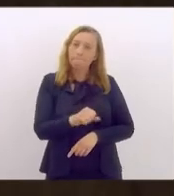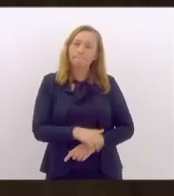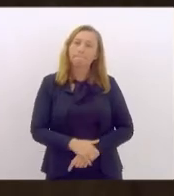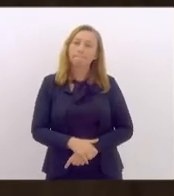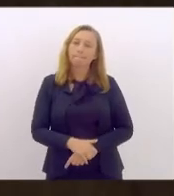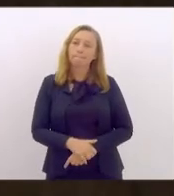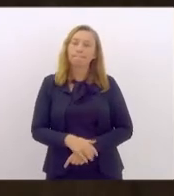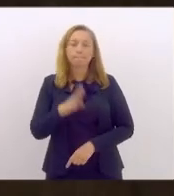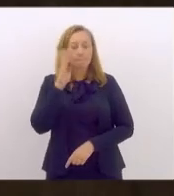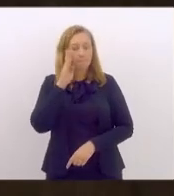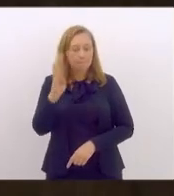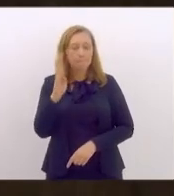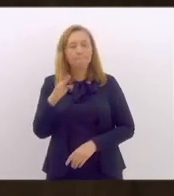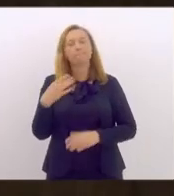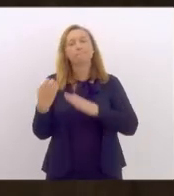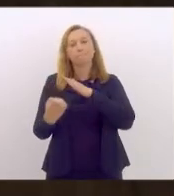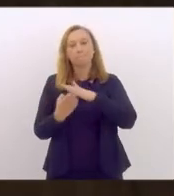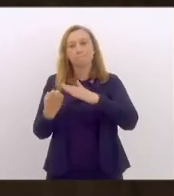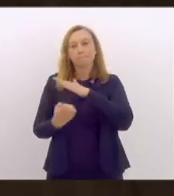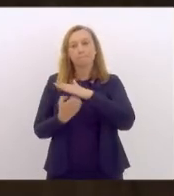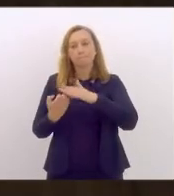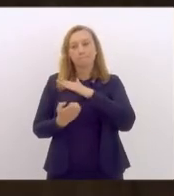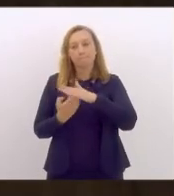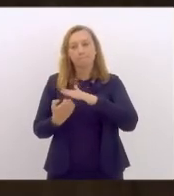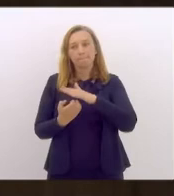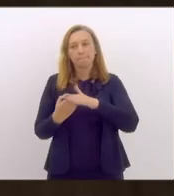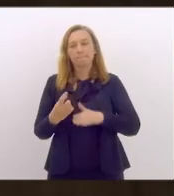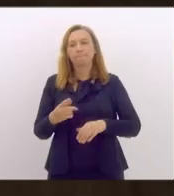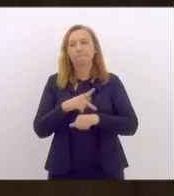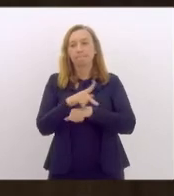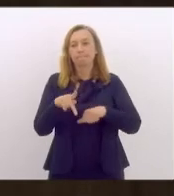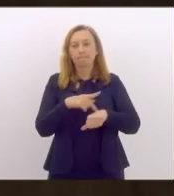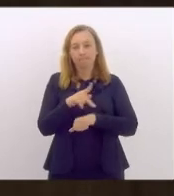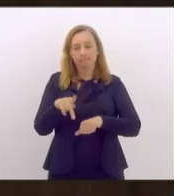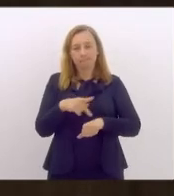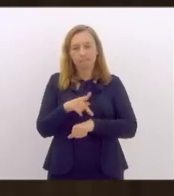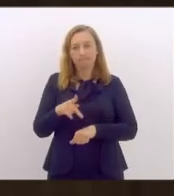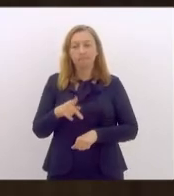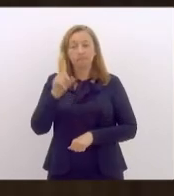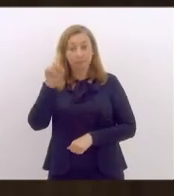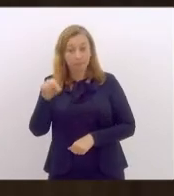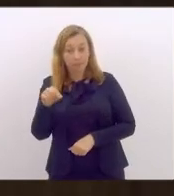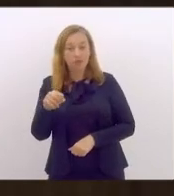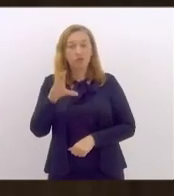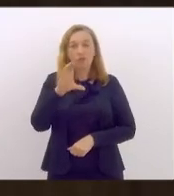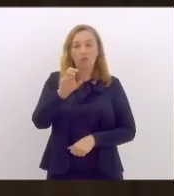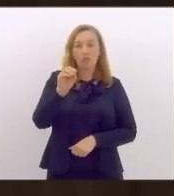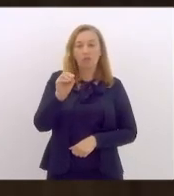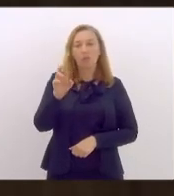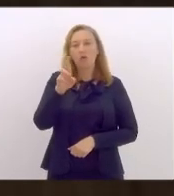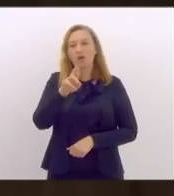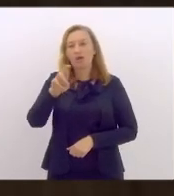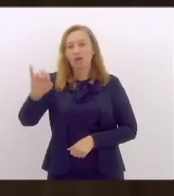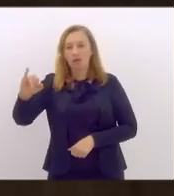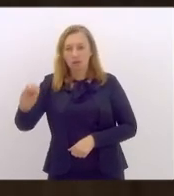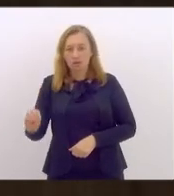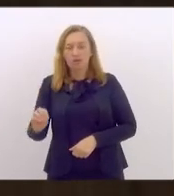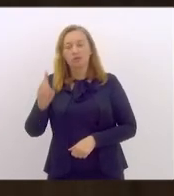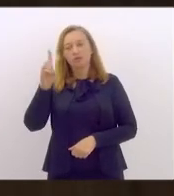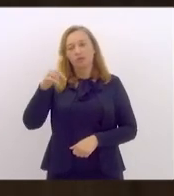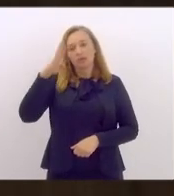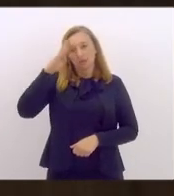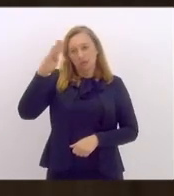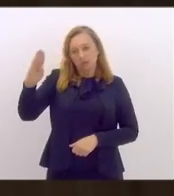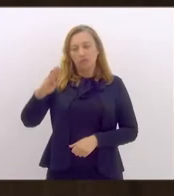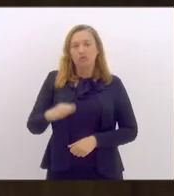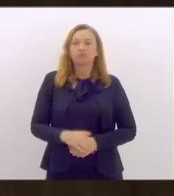das principais empresas no nosso país que é o correio né o correio é fundamental